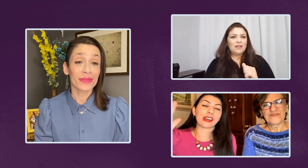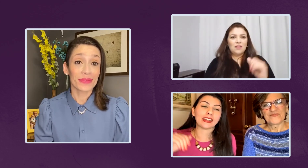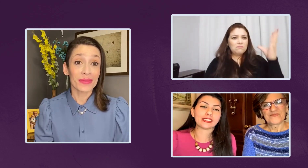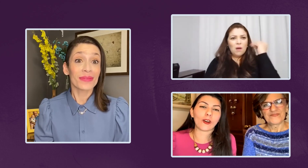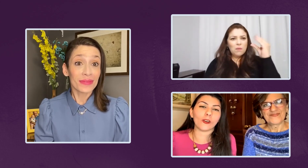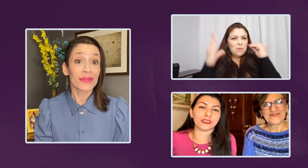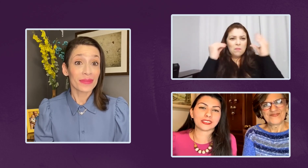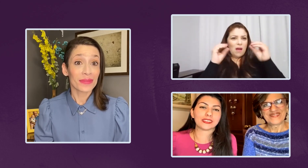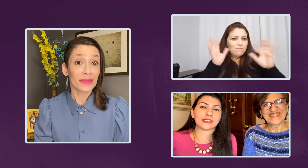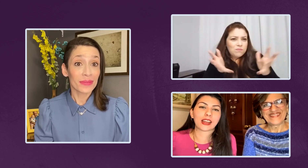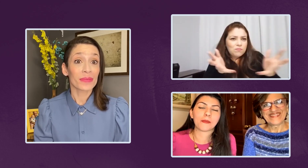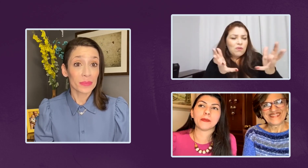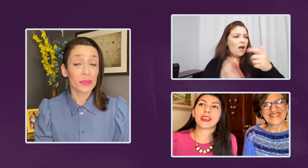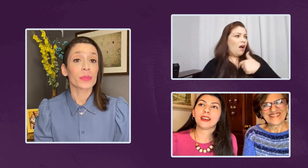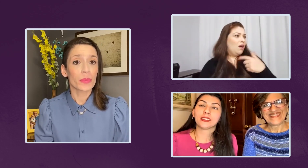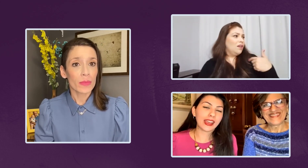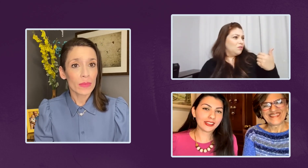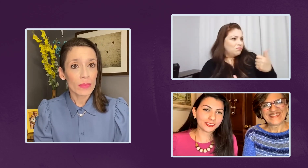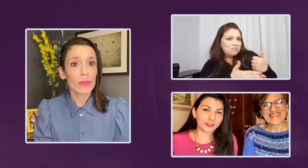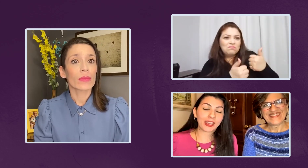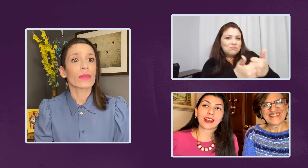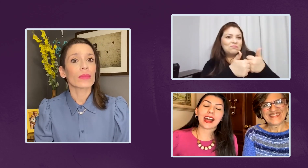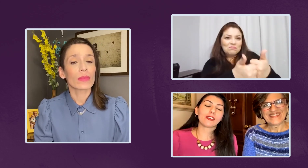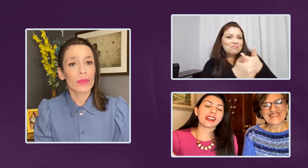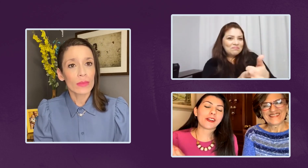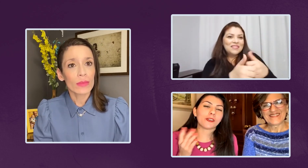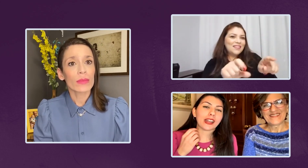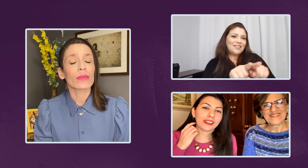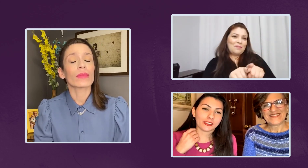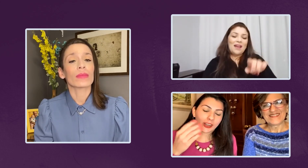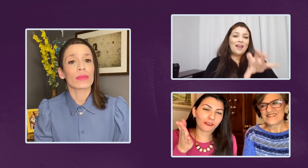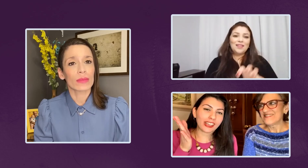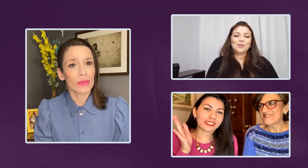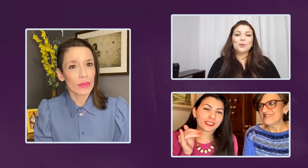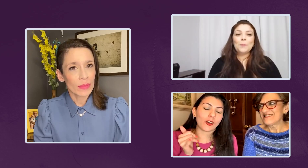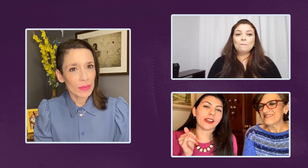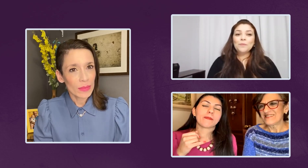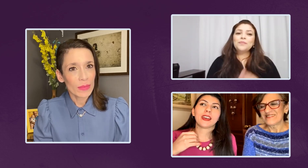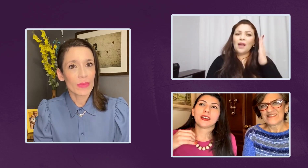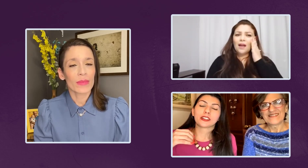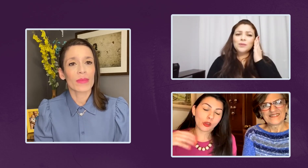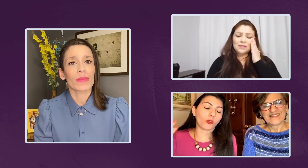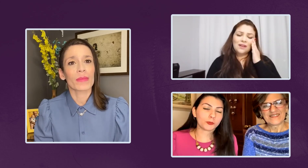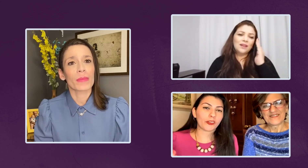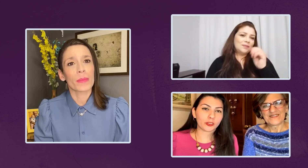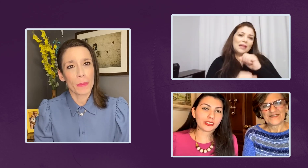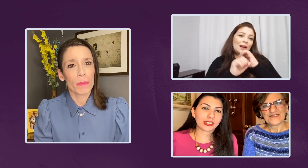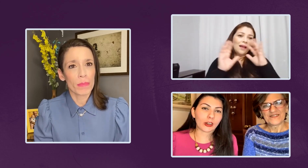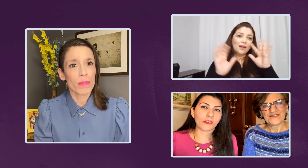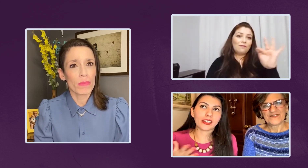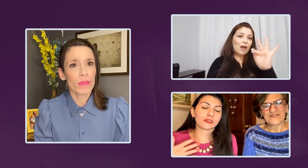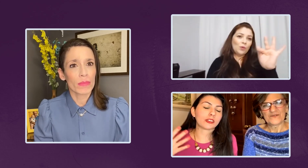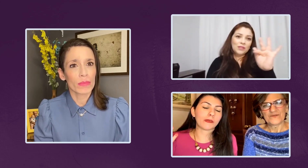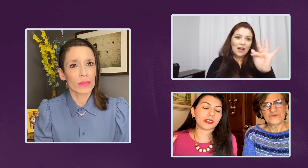meio que nessa onda, assim, sabe? E é isso. Claro que na faculdade eu já contei essa história. Tinha alguns professores